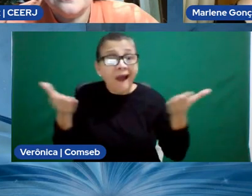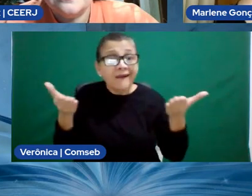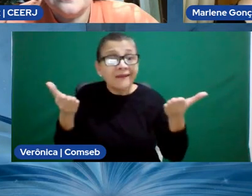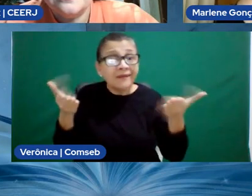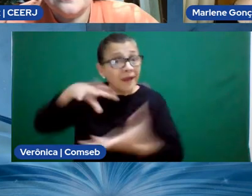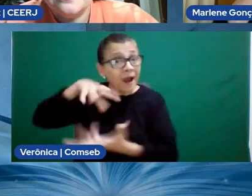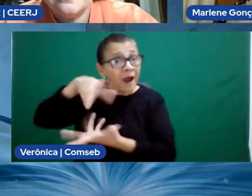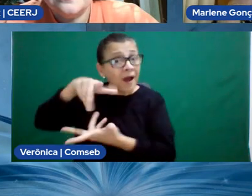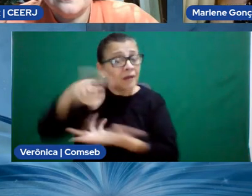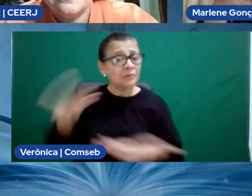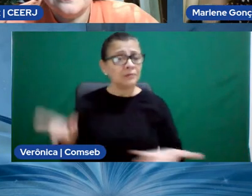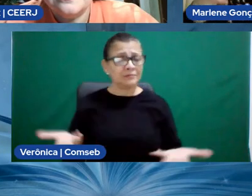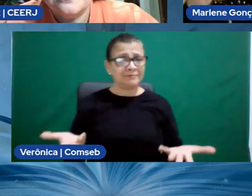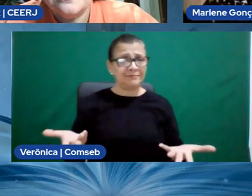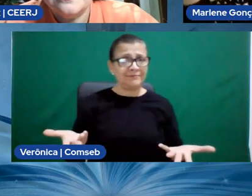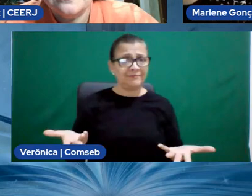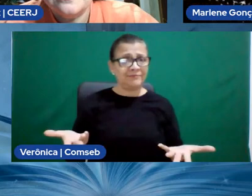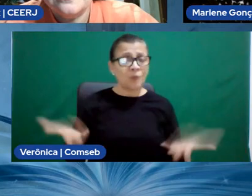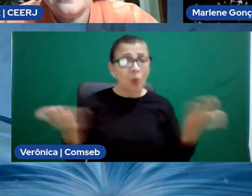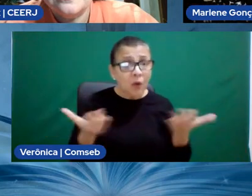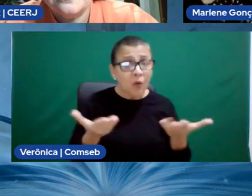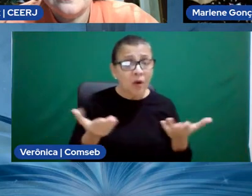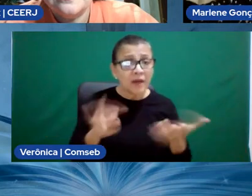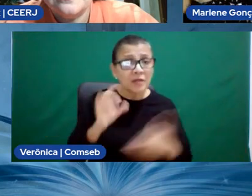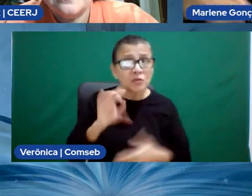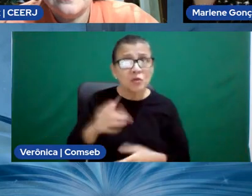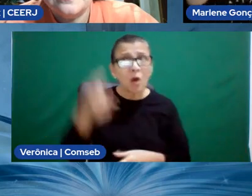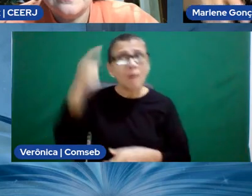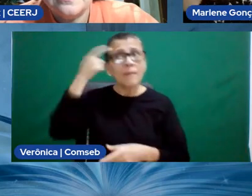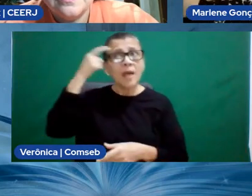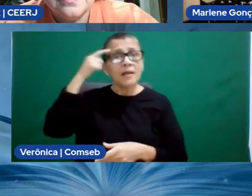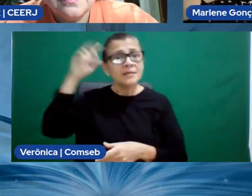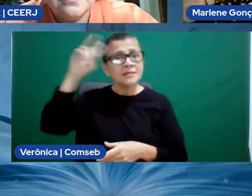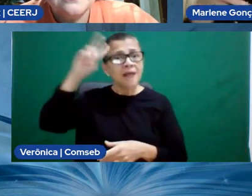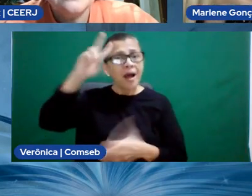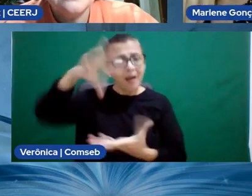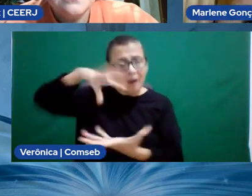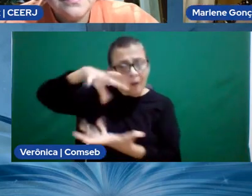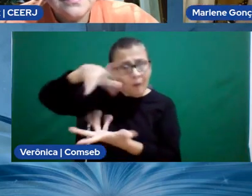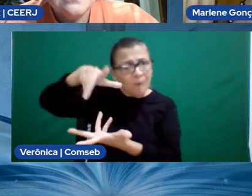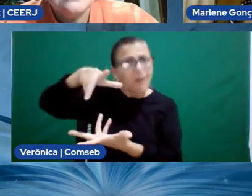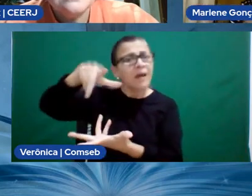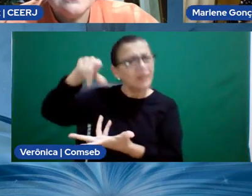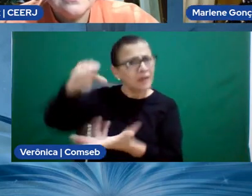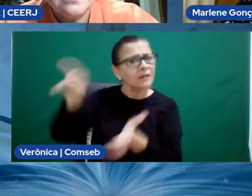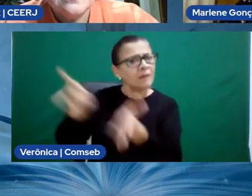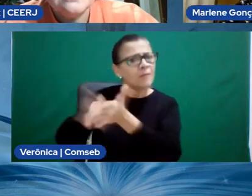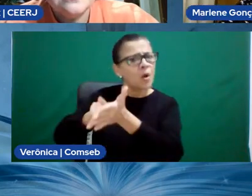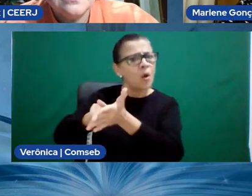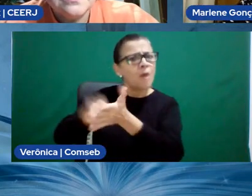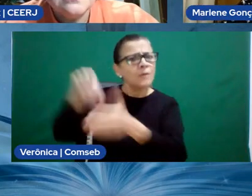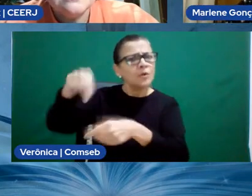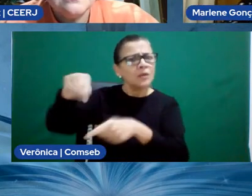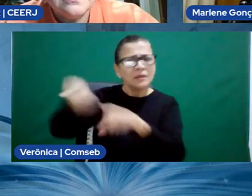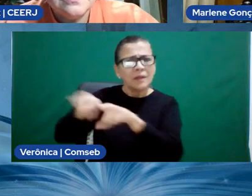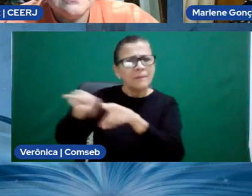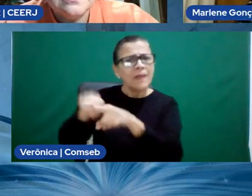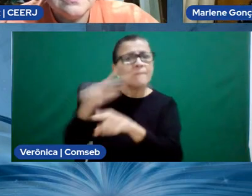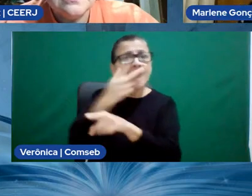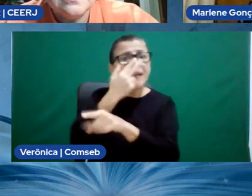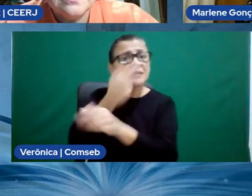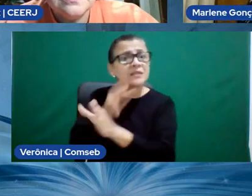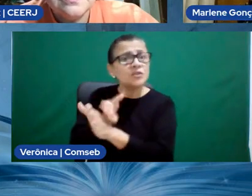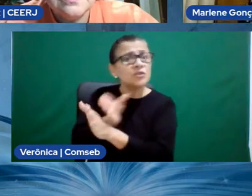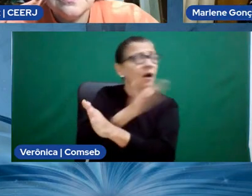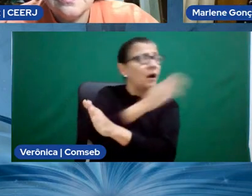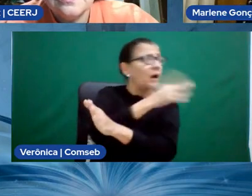muito sentido, nesse momento evolutivo do próprio planeta, dos seres que estão aqui, é como se a gente voltasse para trás, né? Como se a